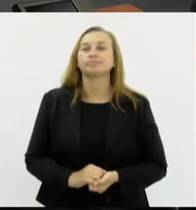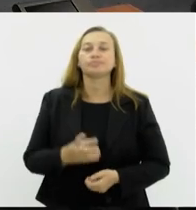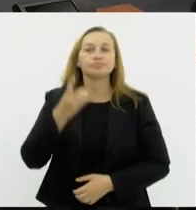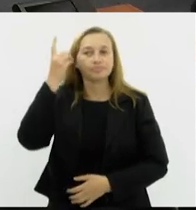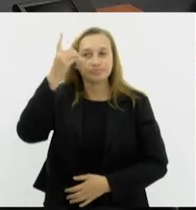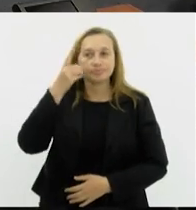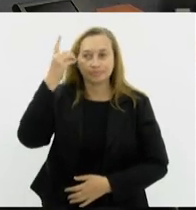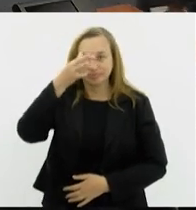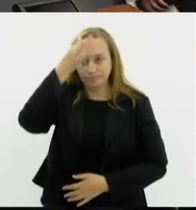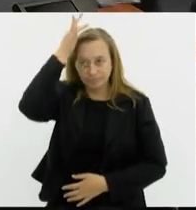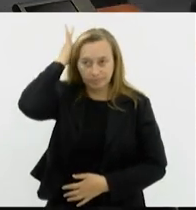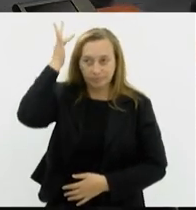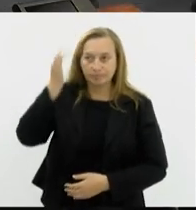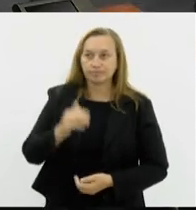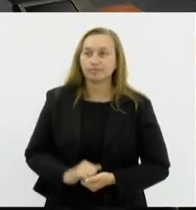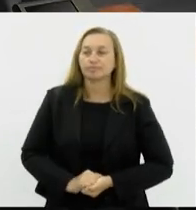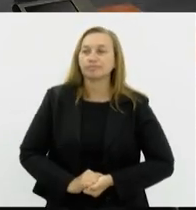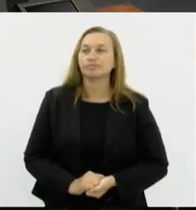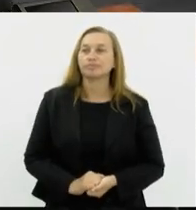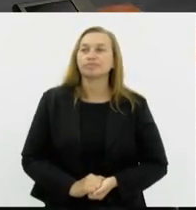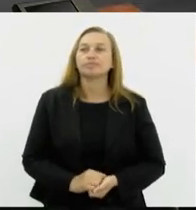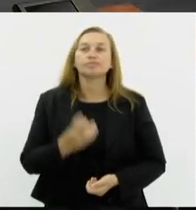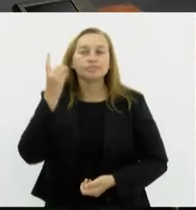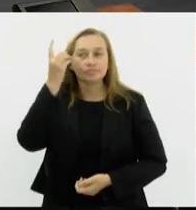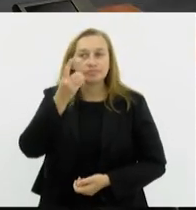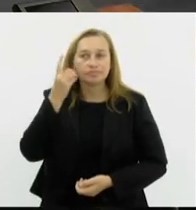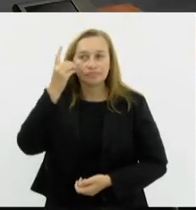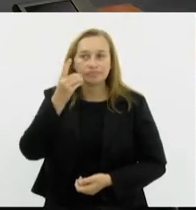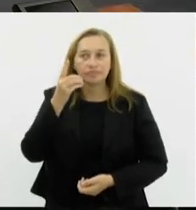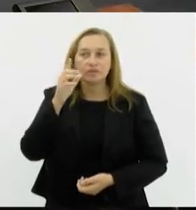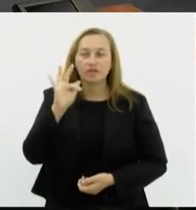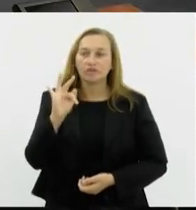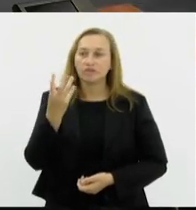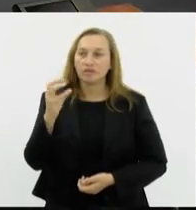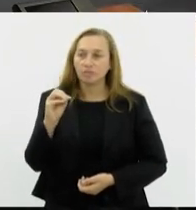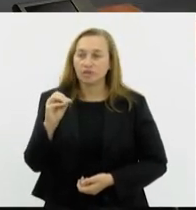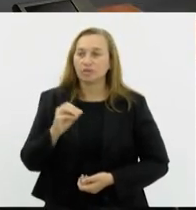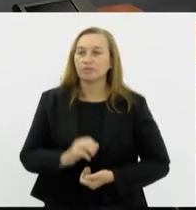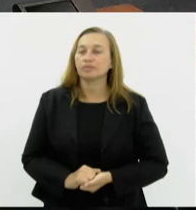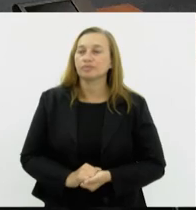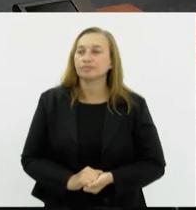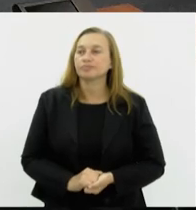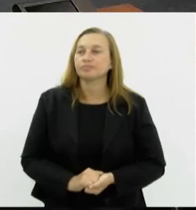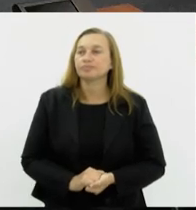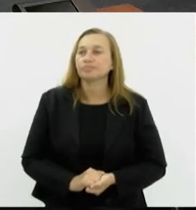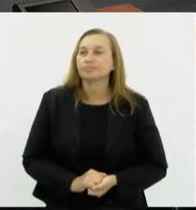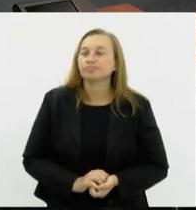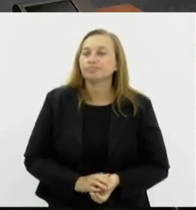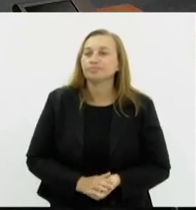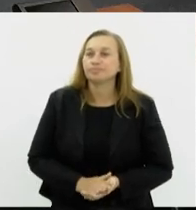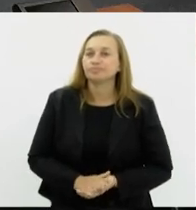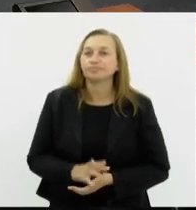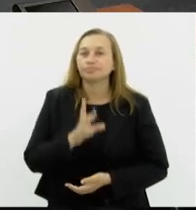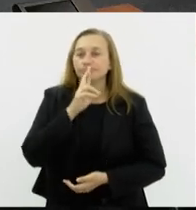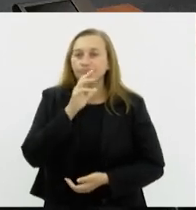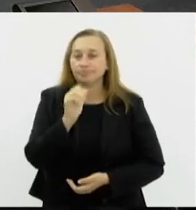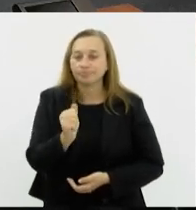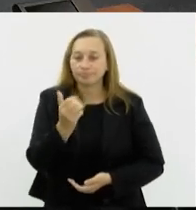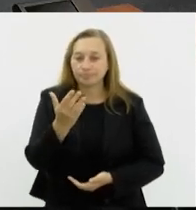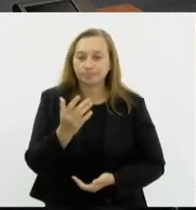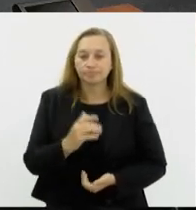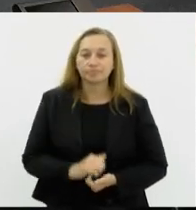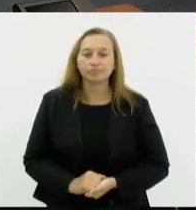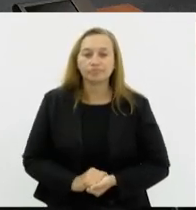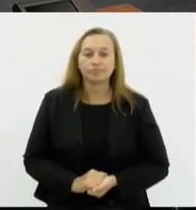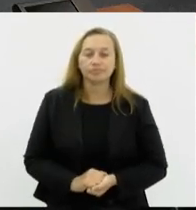Deputado Fred Pacheco. Deputado Filipinho Ravis. Rodrigo Amorim, deputado Rodrigo Amorim,